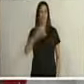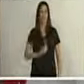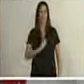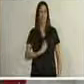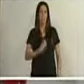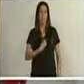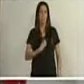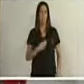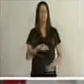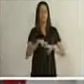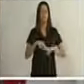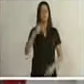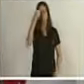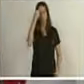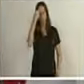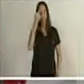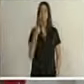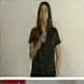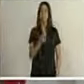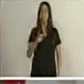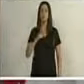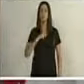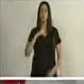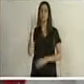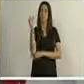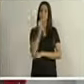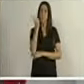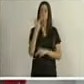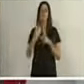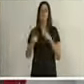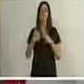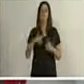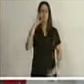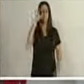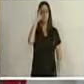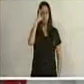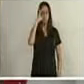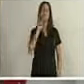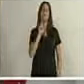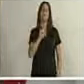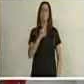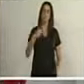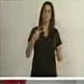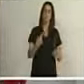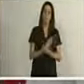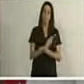tem a mesma gravidade. Acho que a presidente Dilma peca pelo excesso